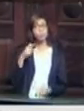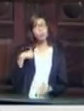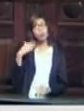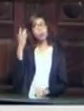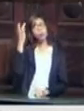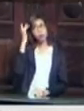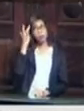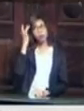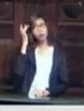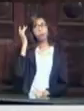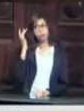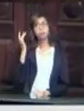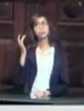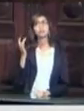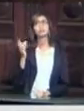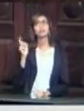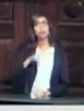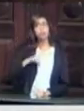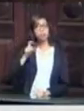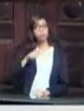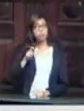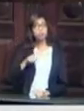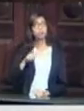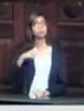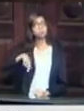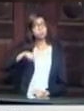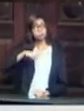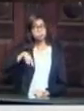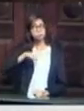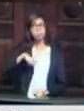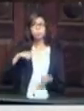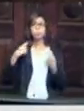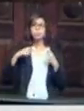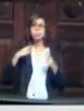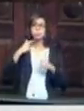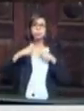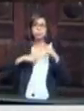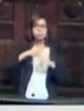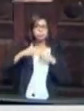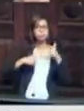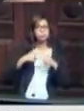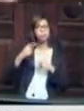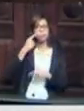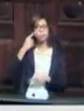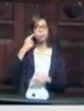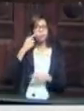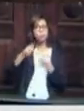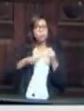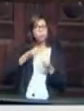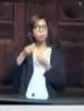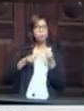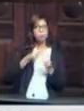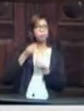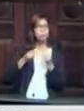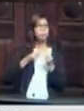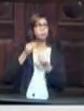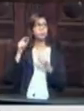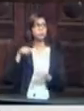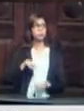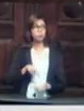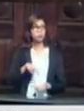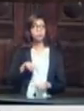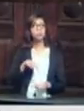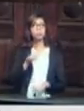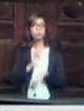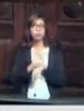acho que é neste sentido que a gente deva trabalhar aqui no Legislativo do Estado do